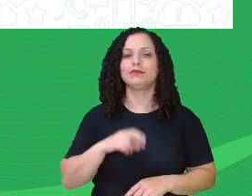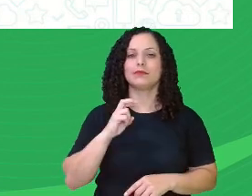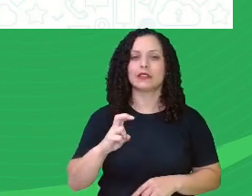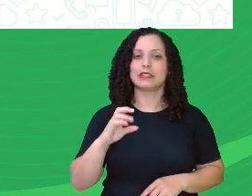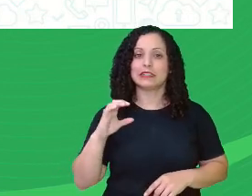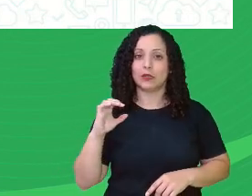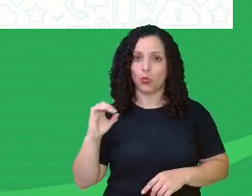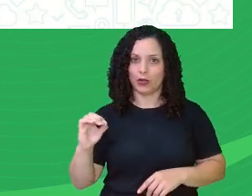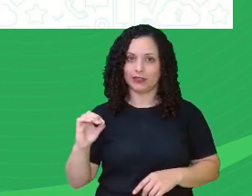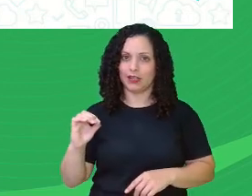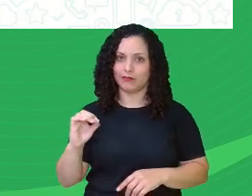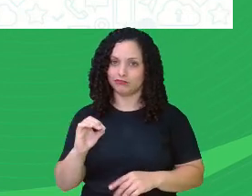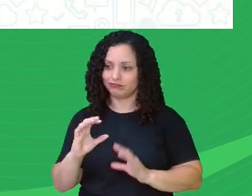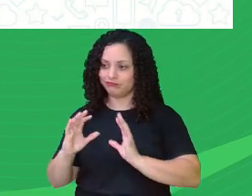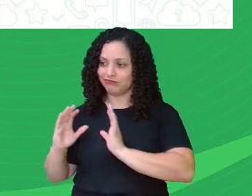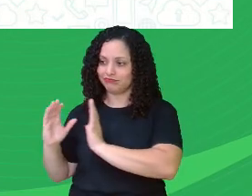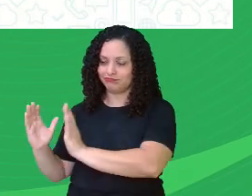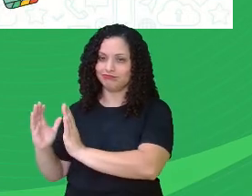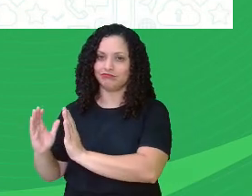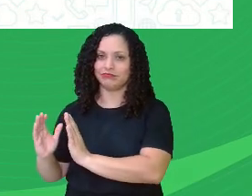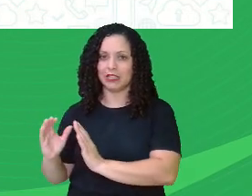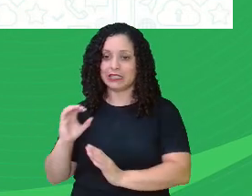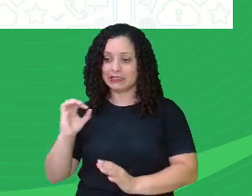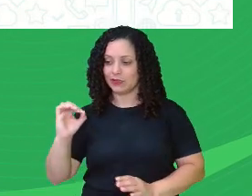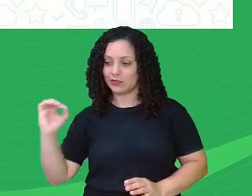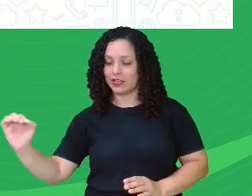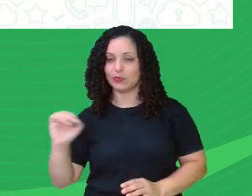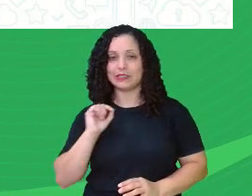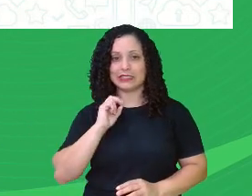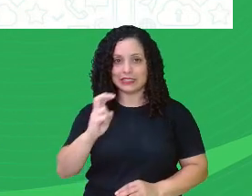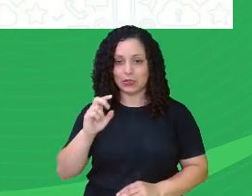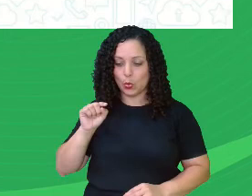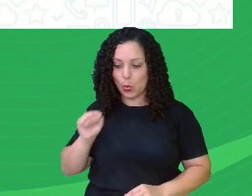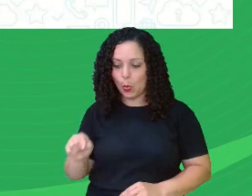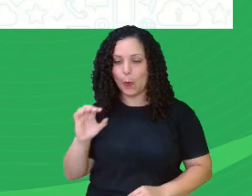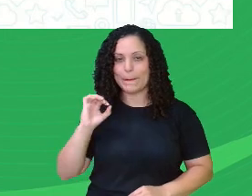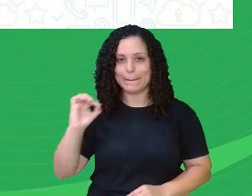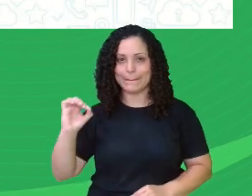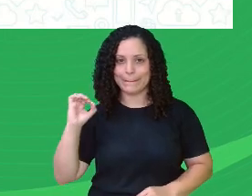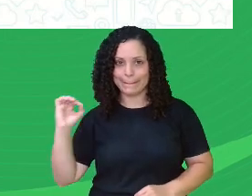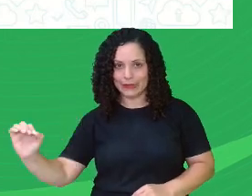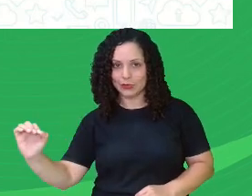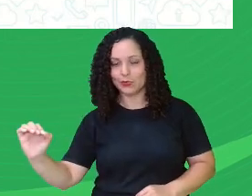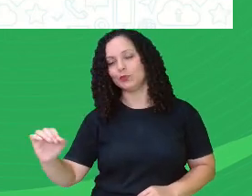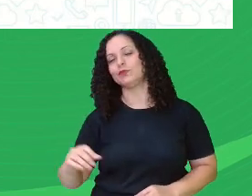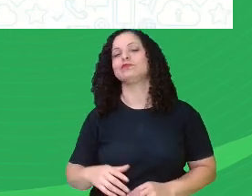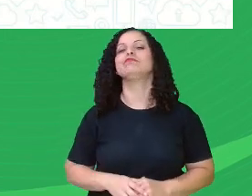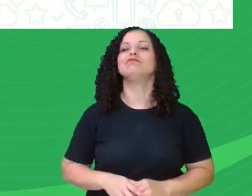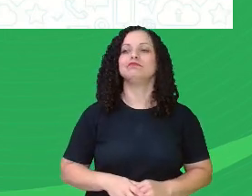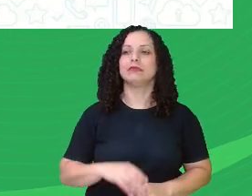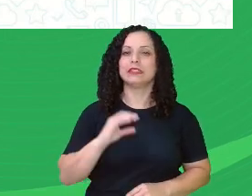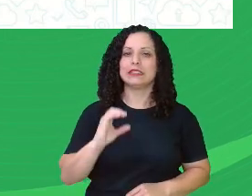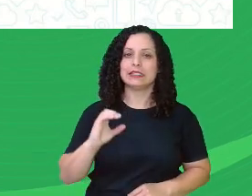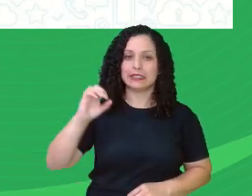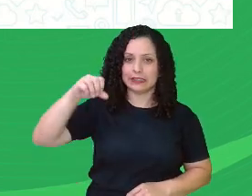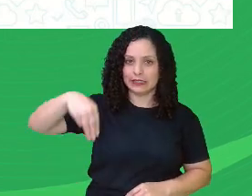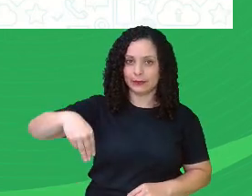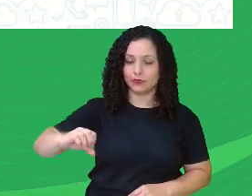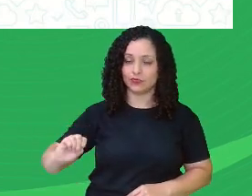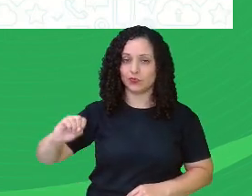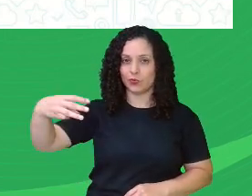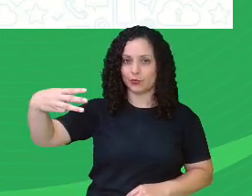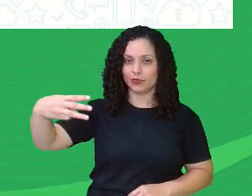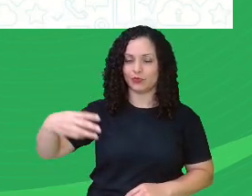com 2 zeros do lado, 5.000. Então o volume dessa caixa é 5.000 centímetros cúbicos. Então já sei que aí o